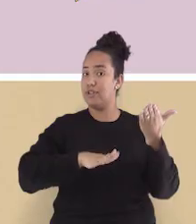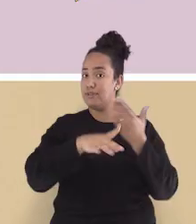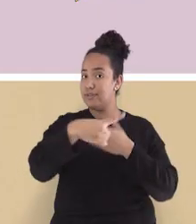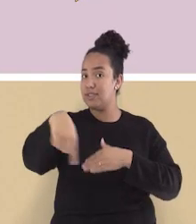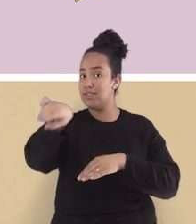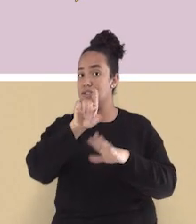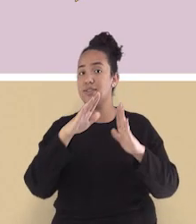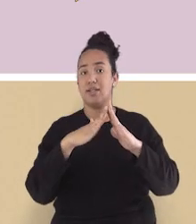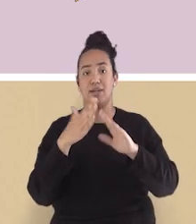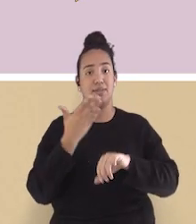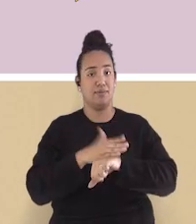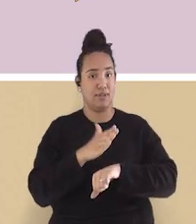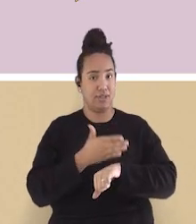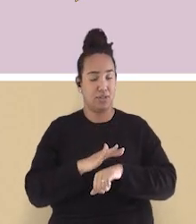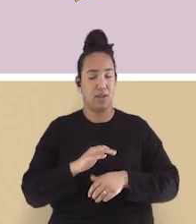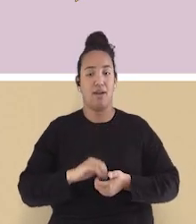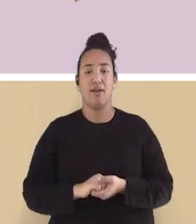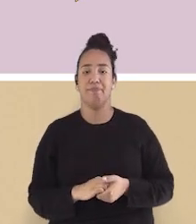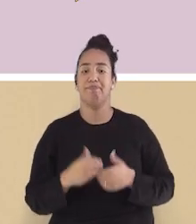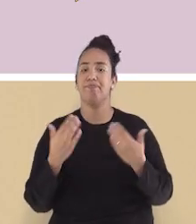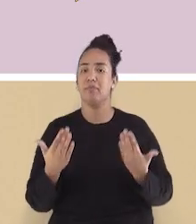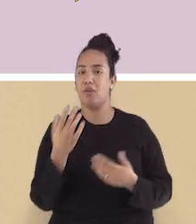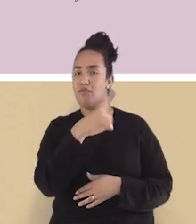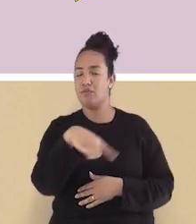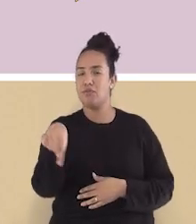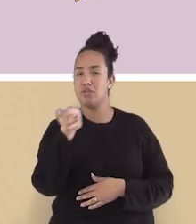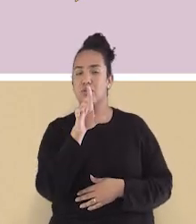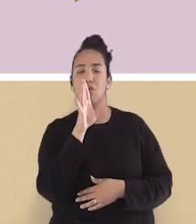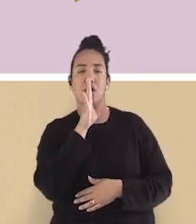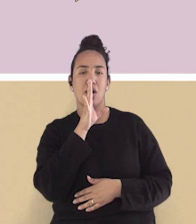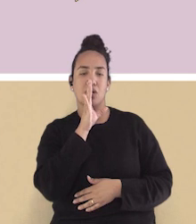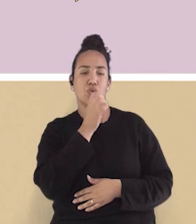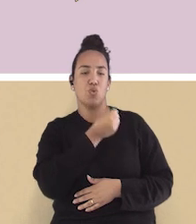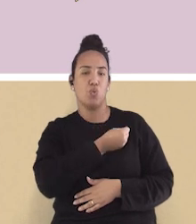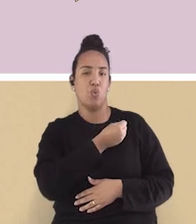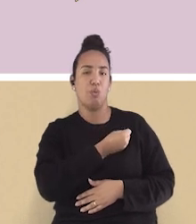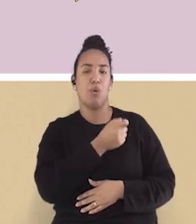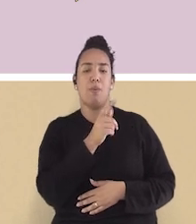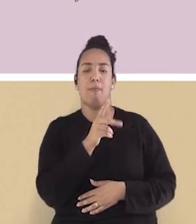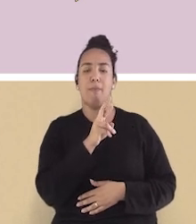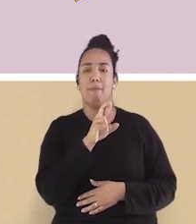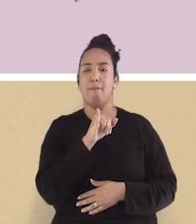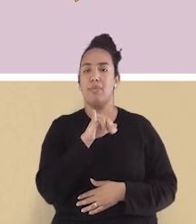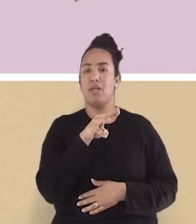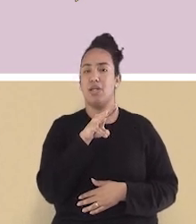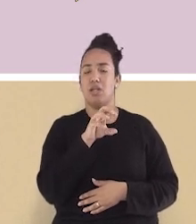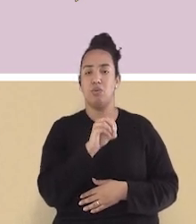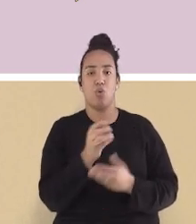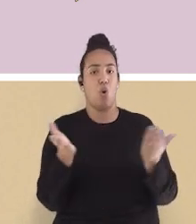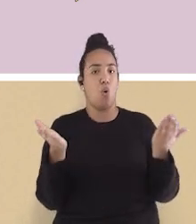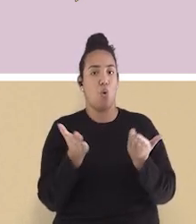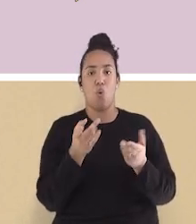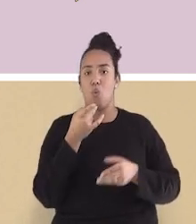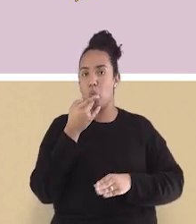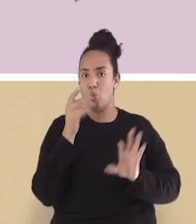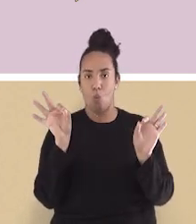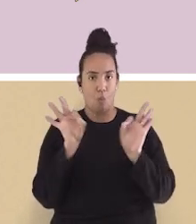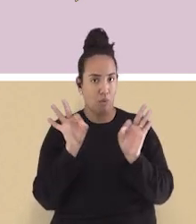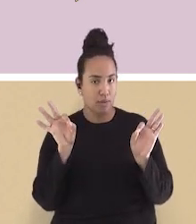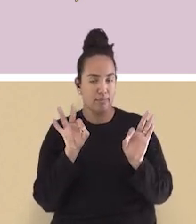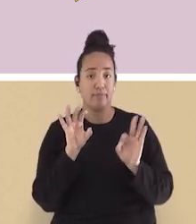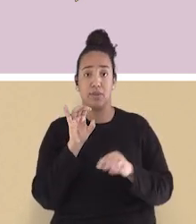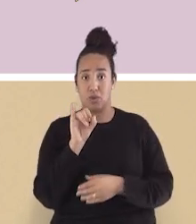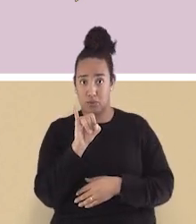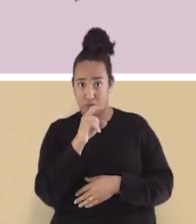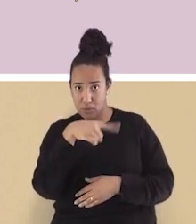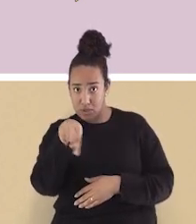casa? Você conhece algum número primo que não foi citado ou descoberto durante a aula de hoje? Se sim, envie aqui para